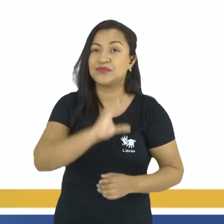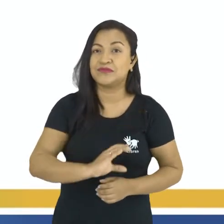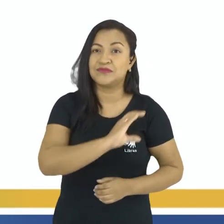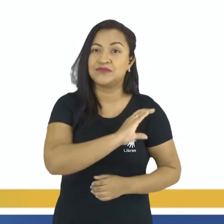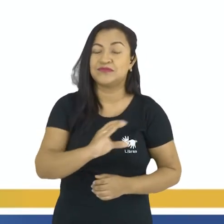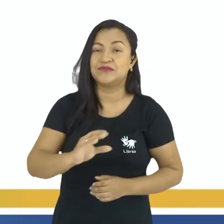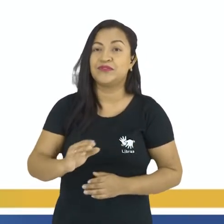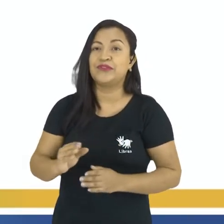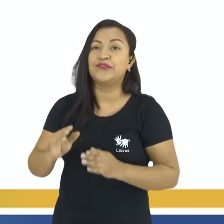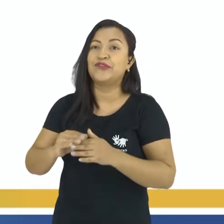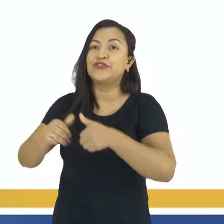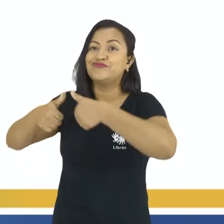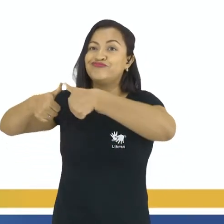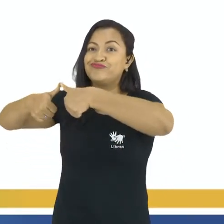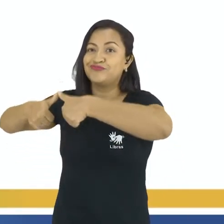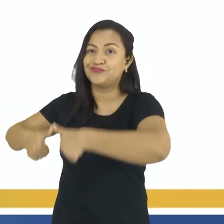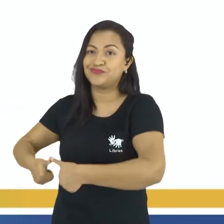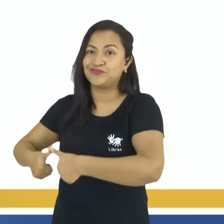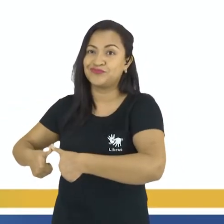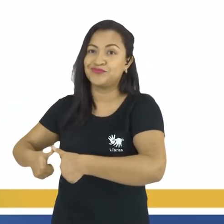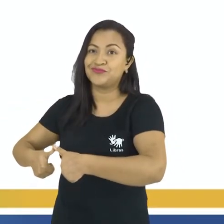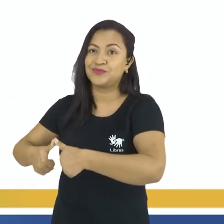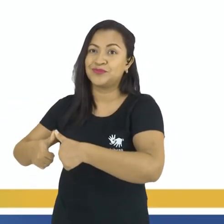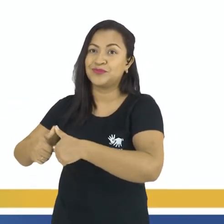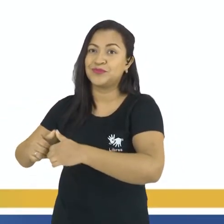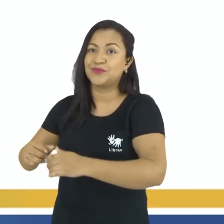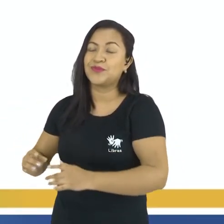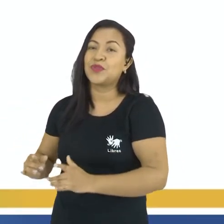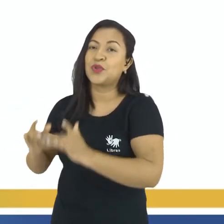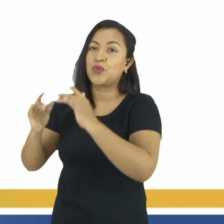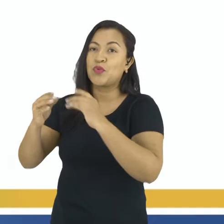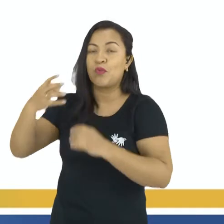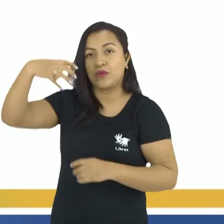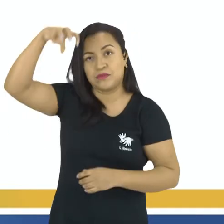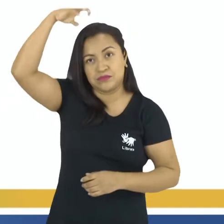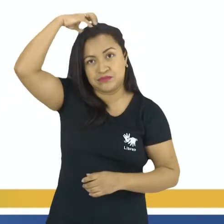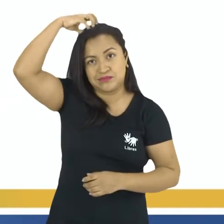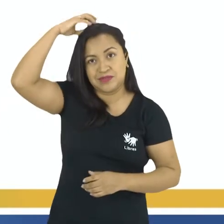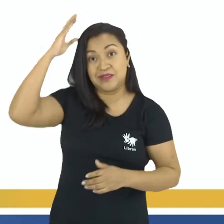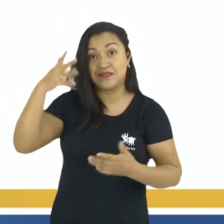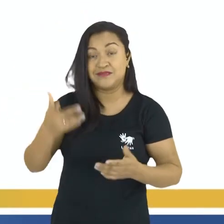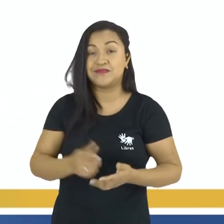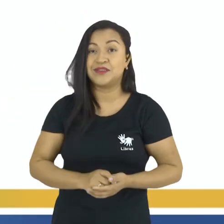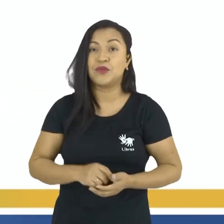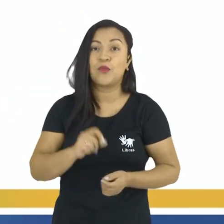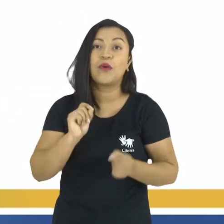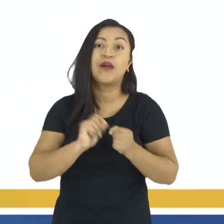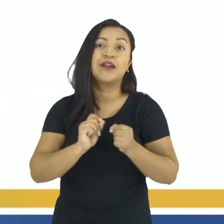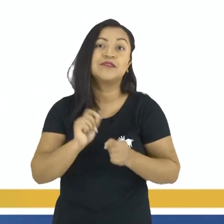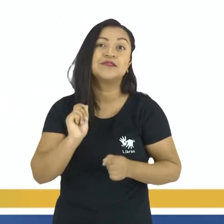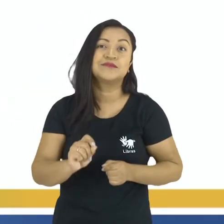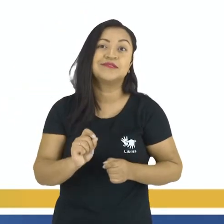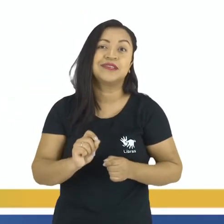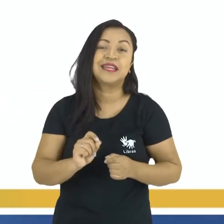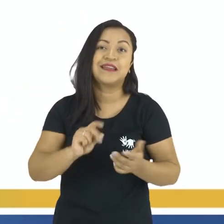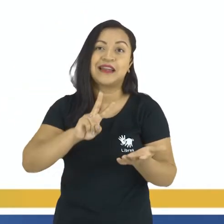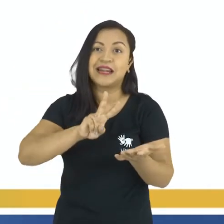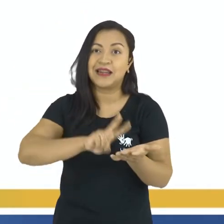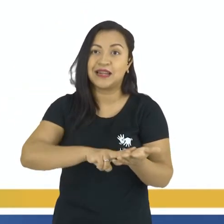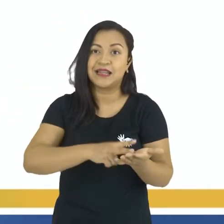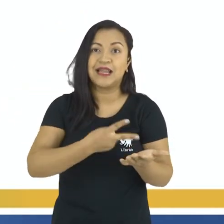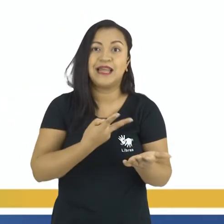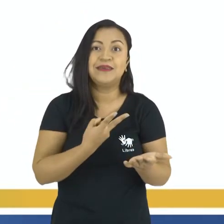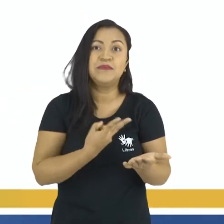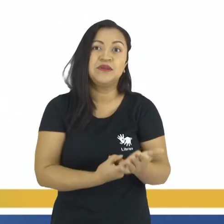em um castelo de um nobre alemão e lá ele se dedicou o quê? À tradução da Bíblia para o alemão, para o seu idioma